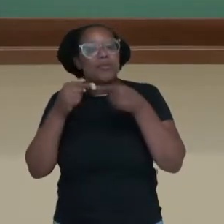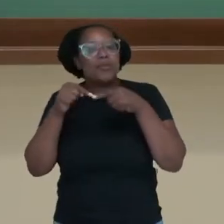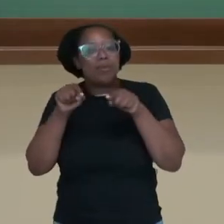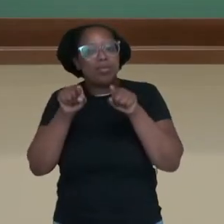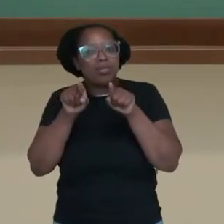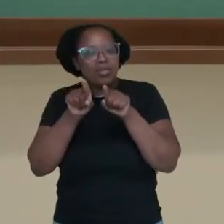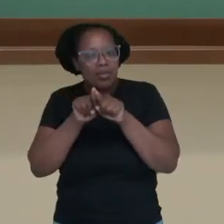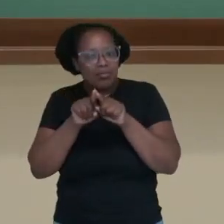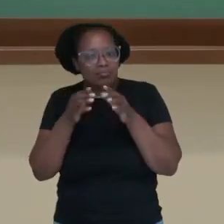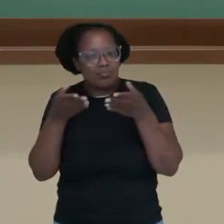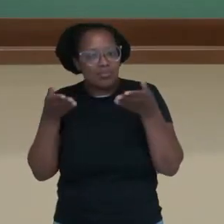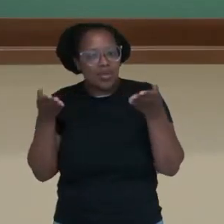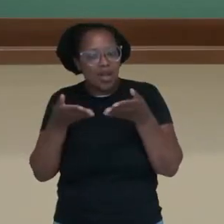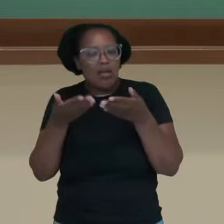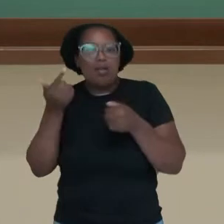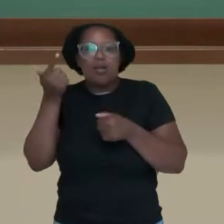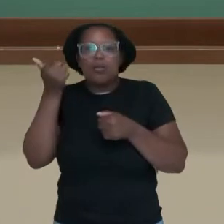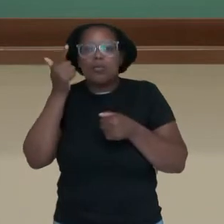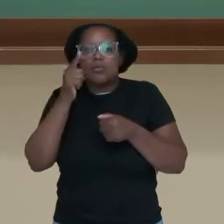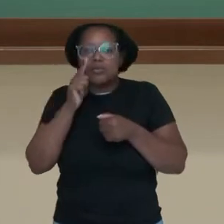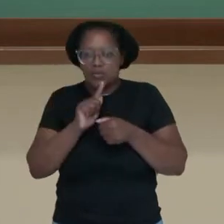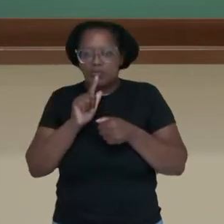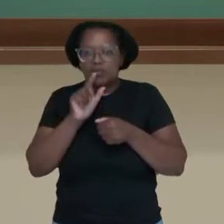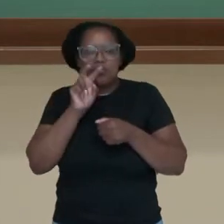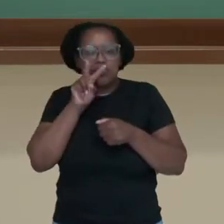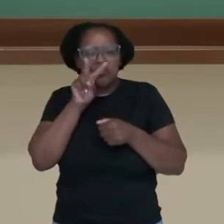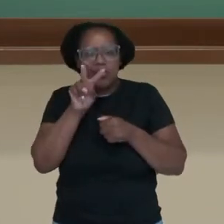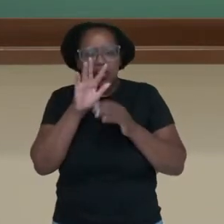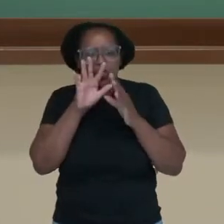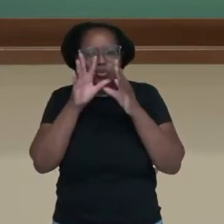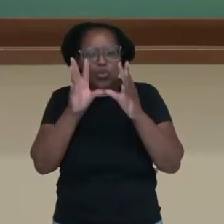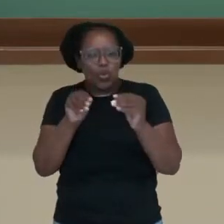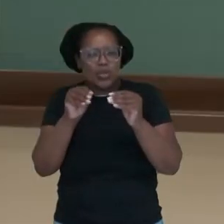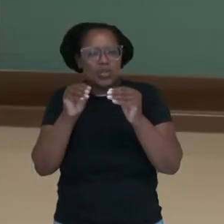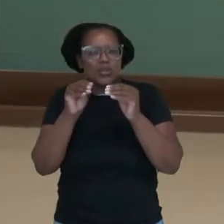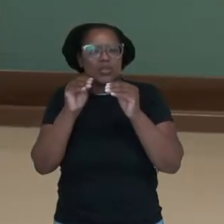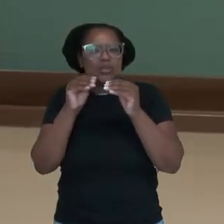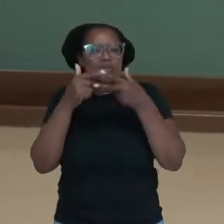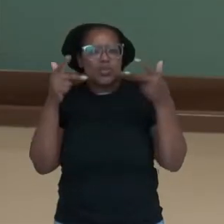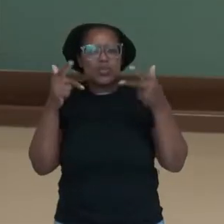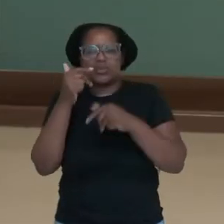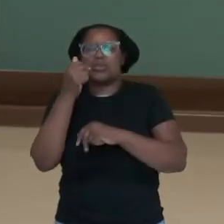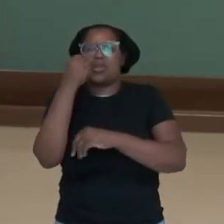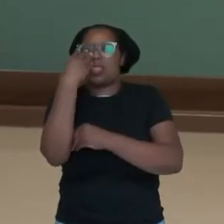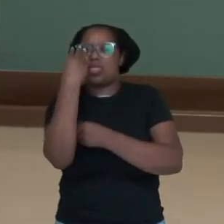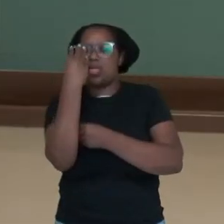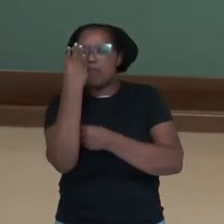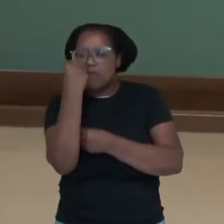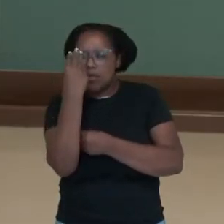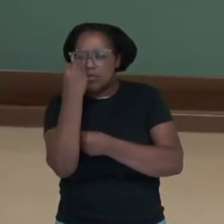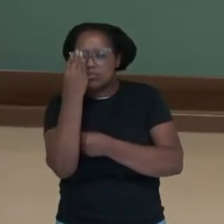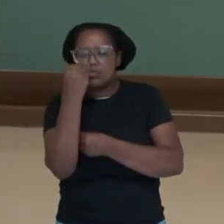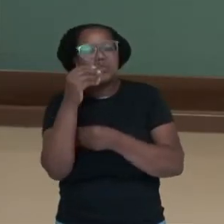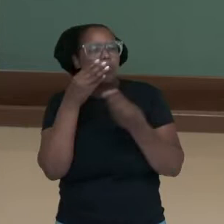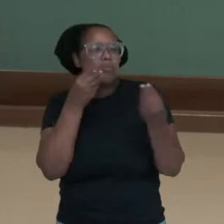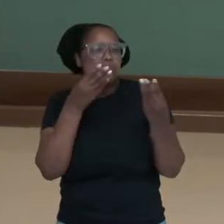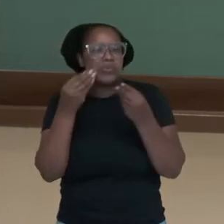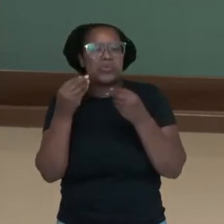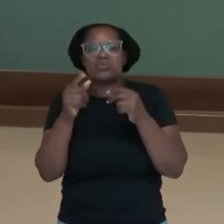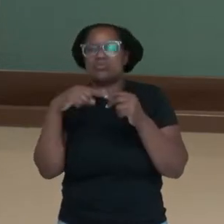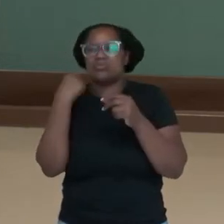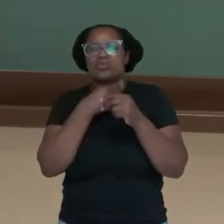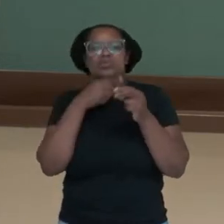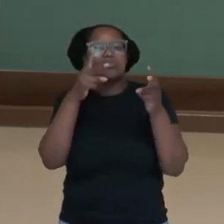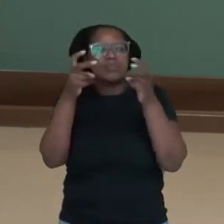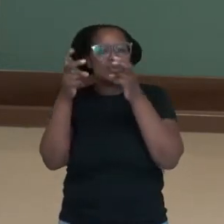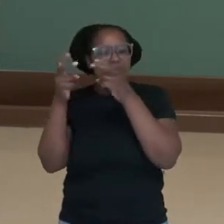Retornamos! E aí? Conseguiu identificar todos os seres vivos dessa imagem? São muitos, não é verdade? Então a gente repara que tem